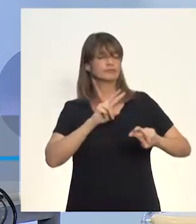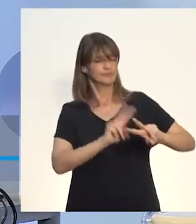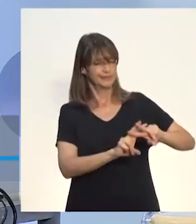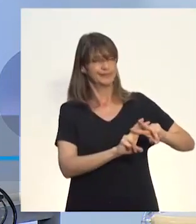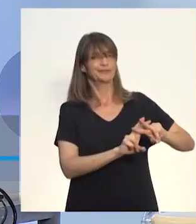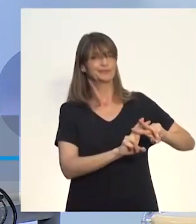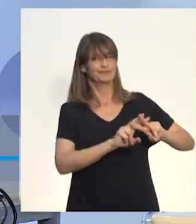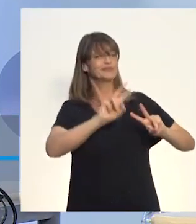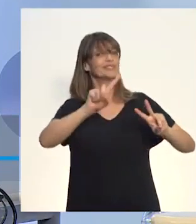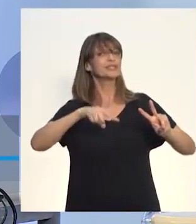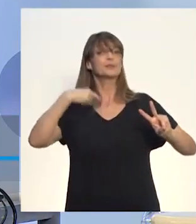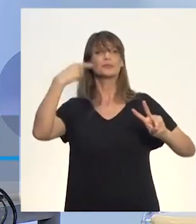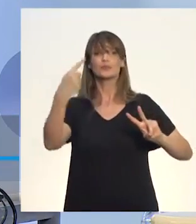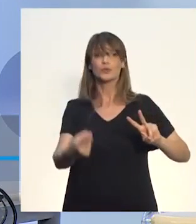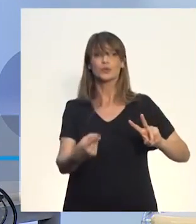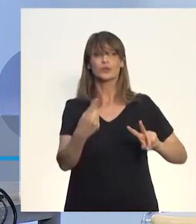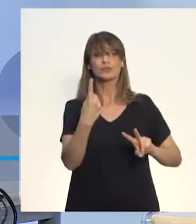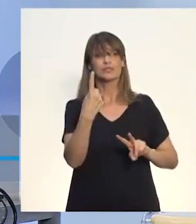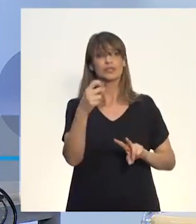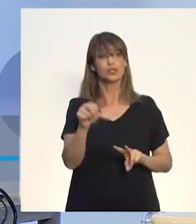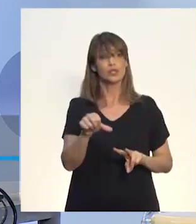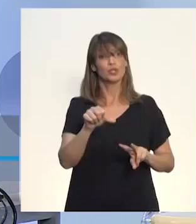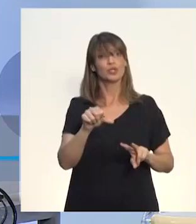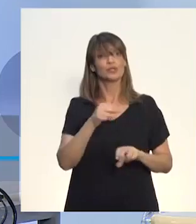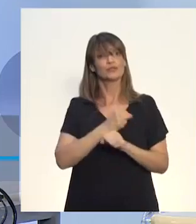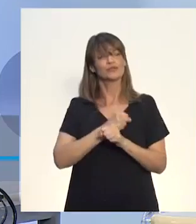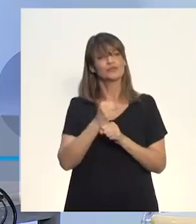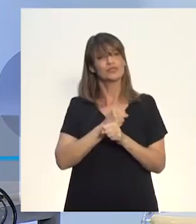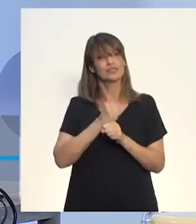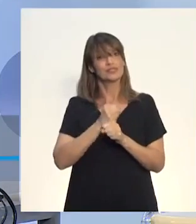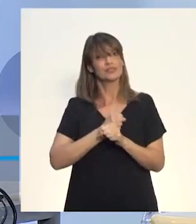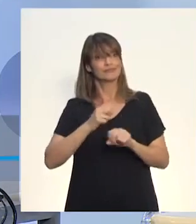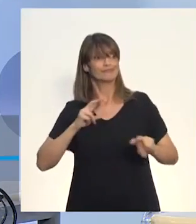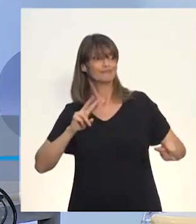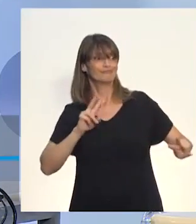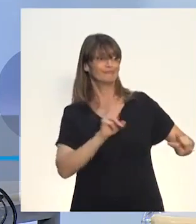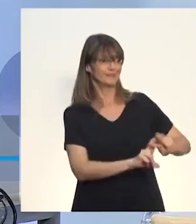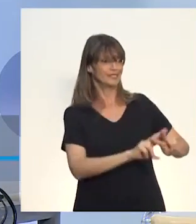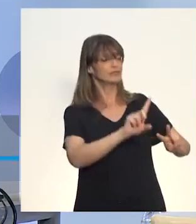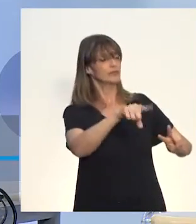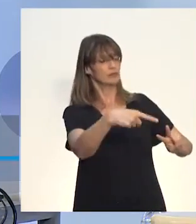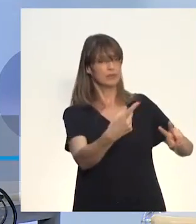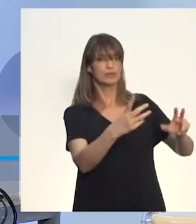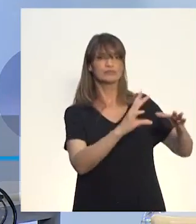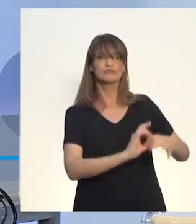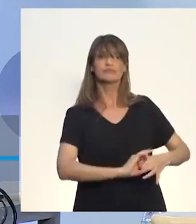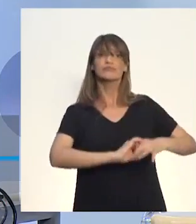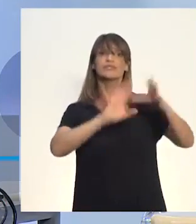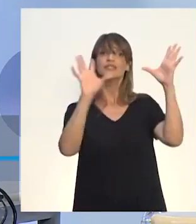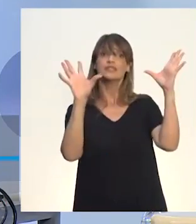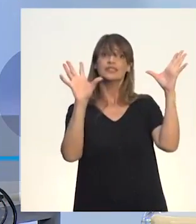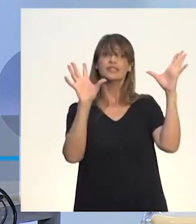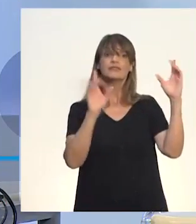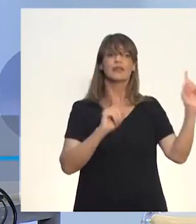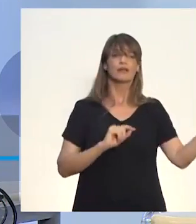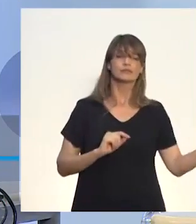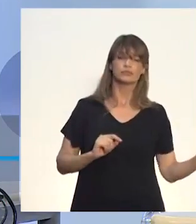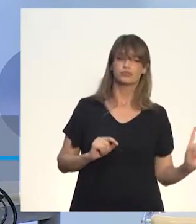Após 19 anos, quando ele finalmente é liberado, ele